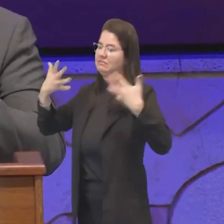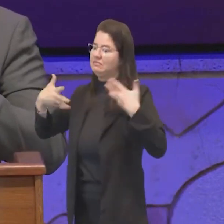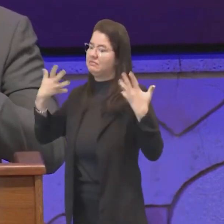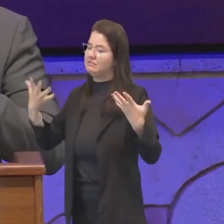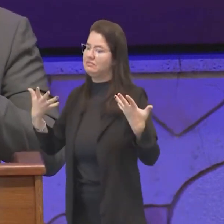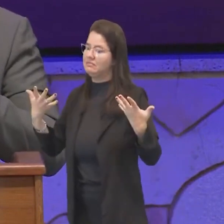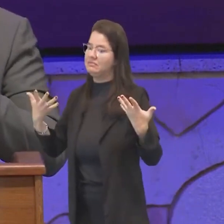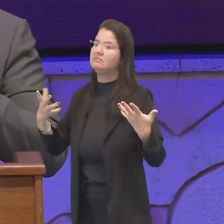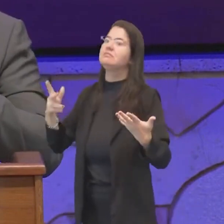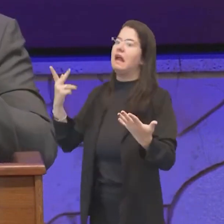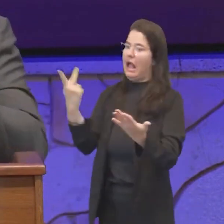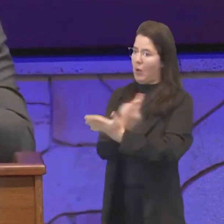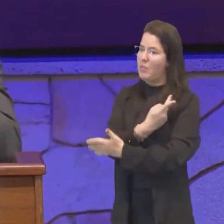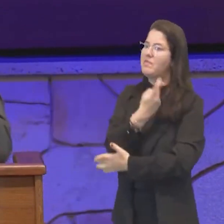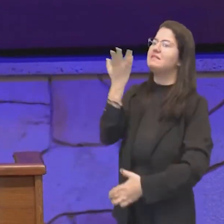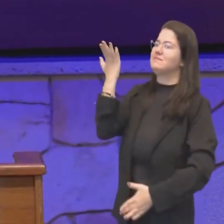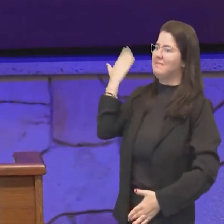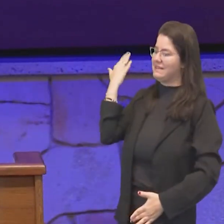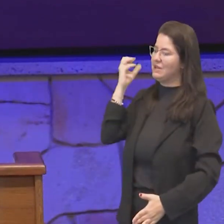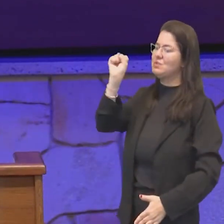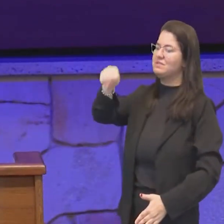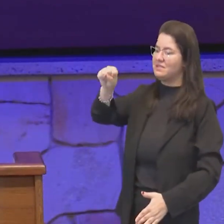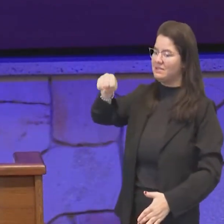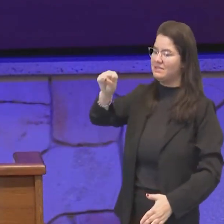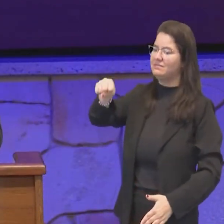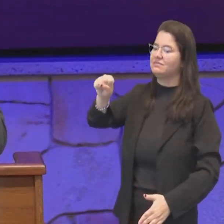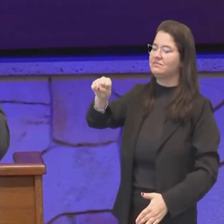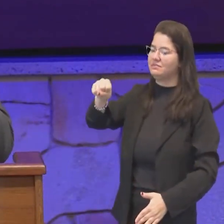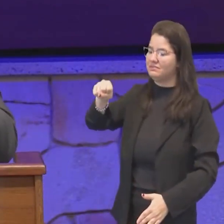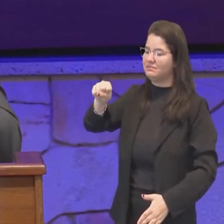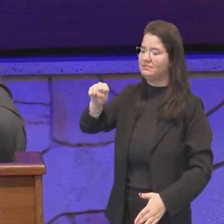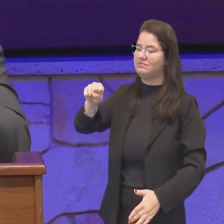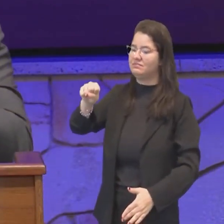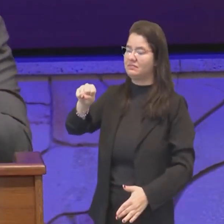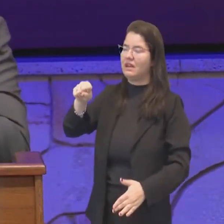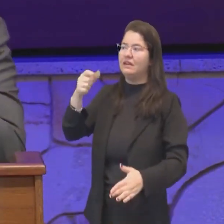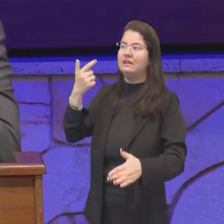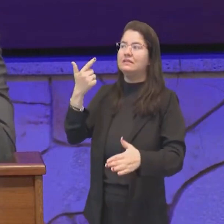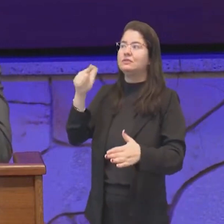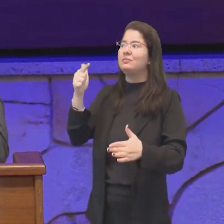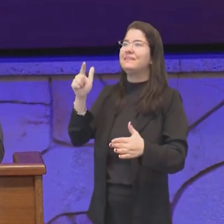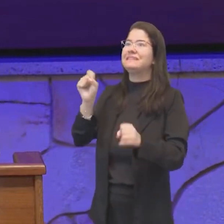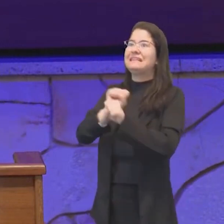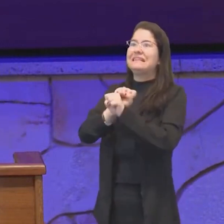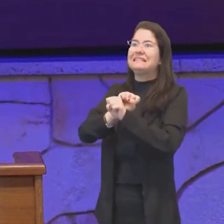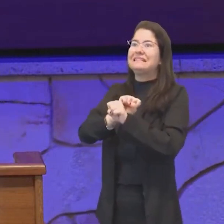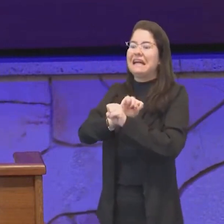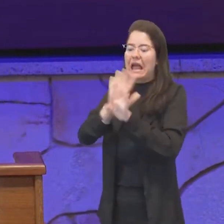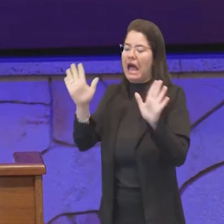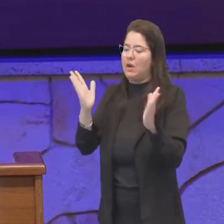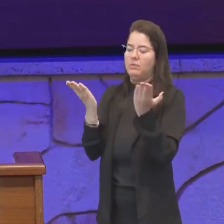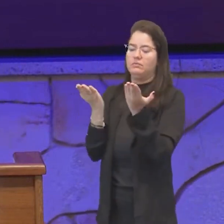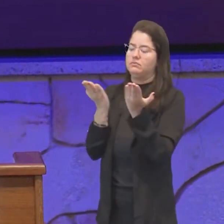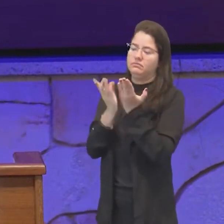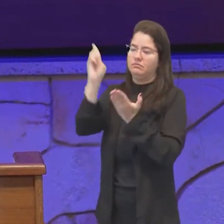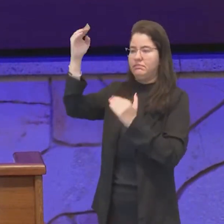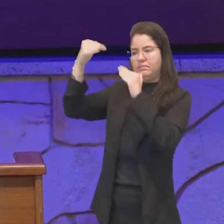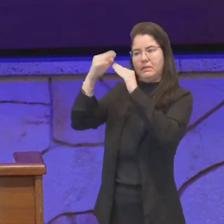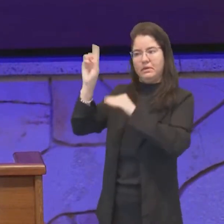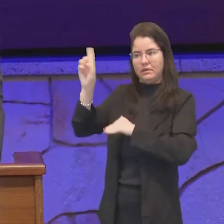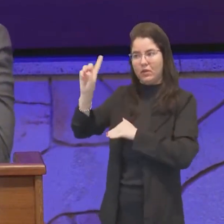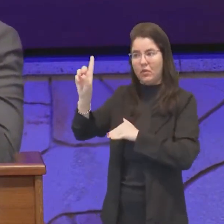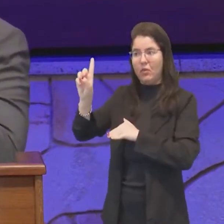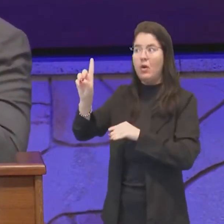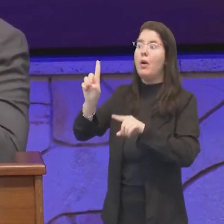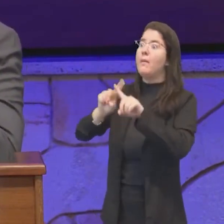Nos casos extremos, em que não há um entendimento bíblico, casos absurdos, que